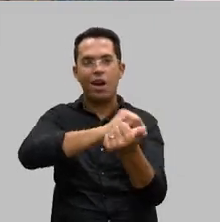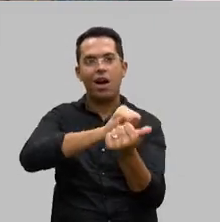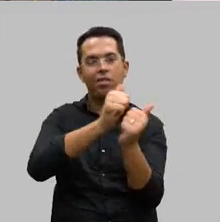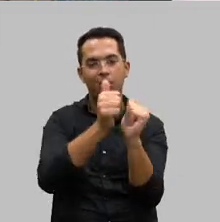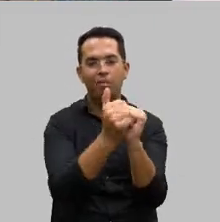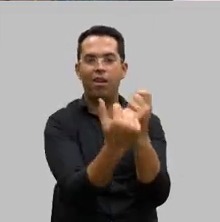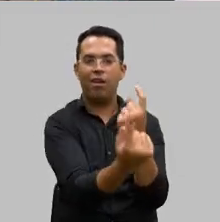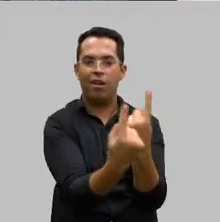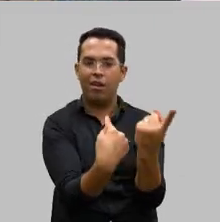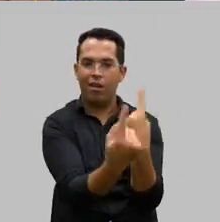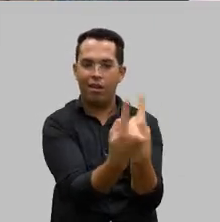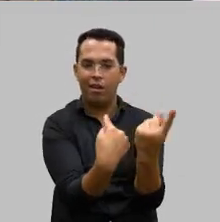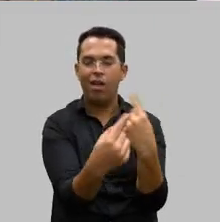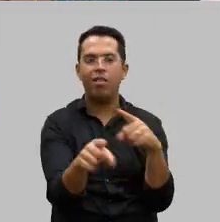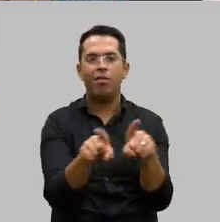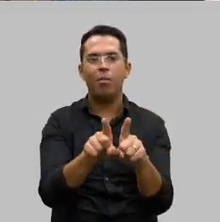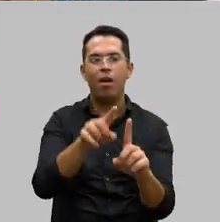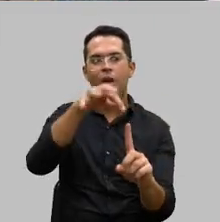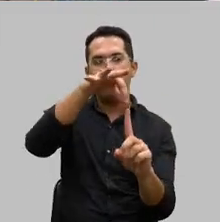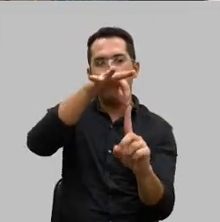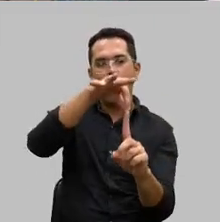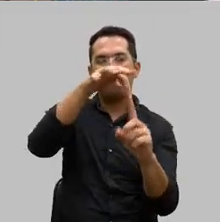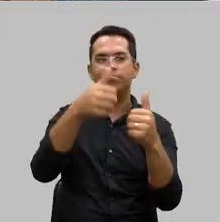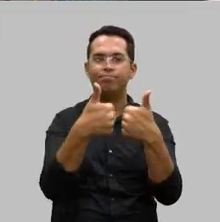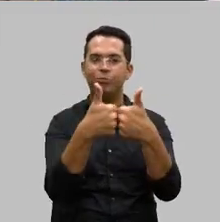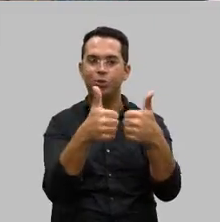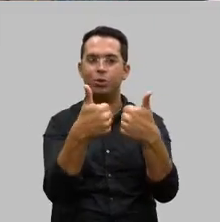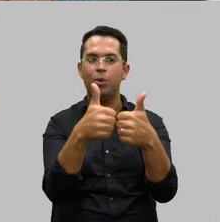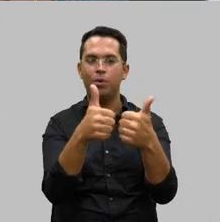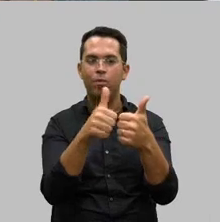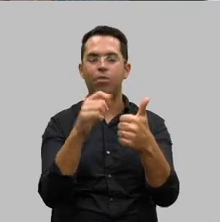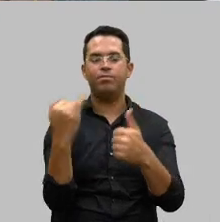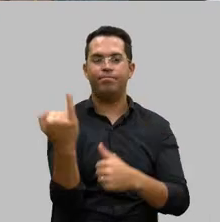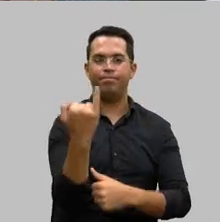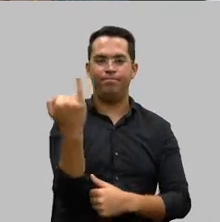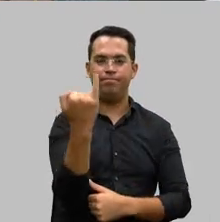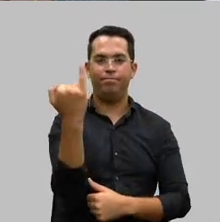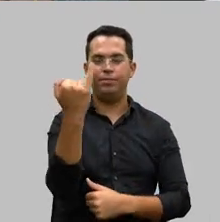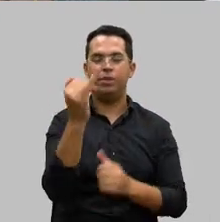a questão do dos pontos de ônibus isso é